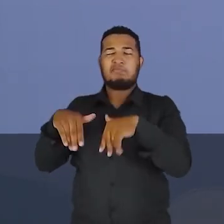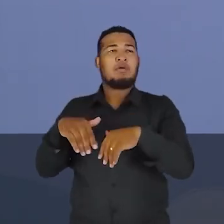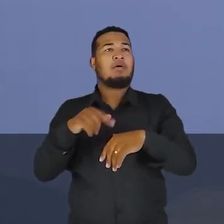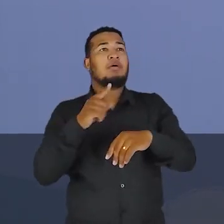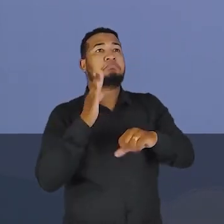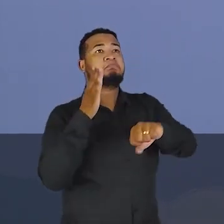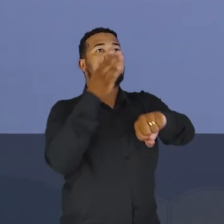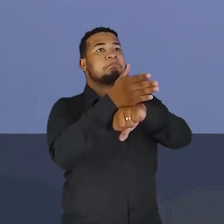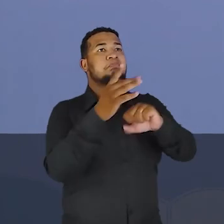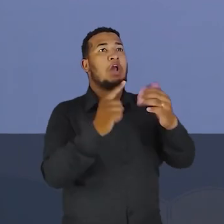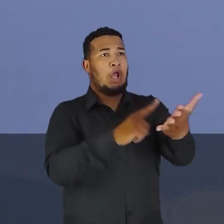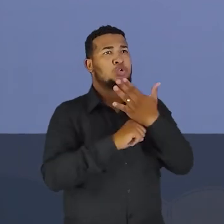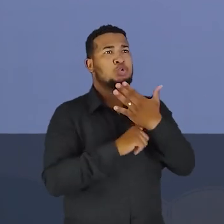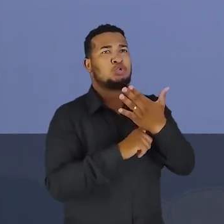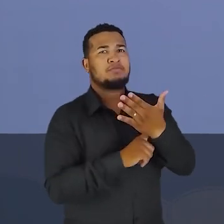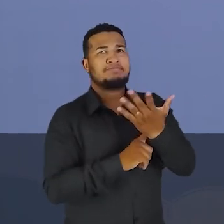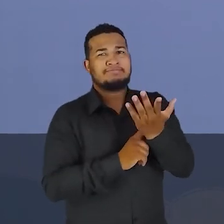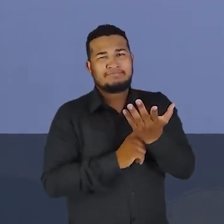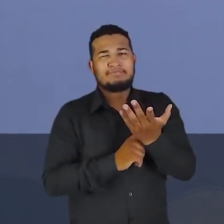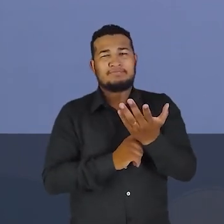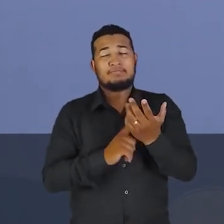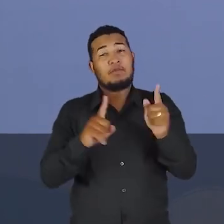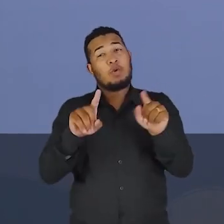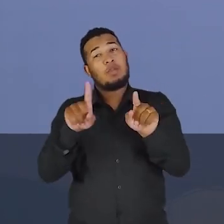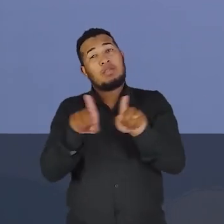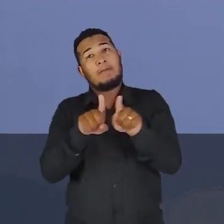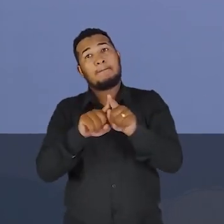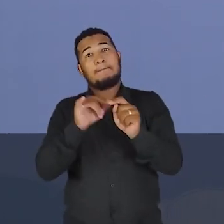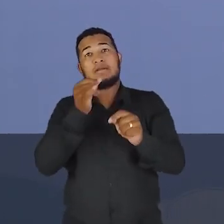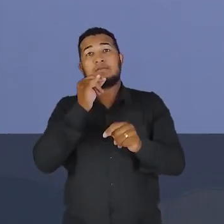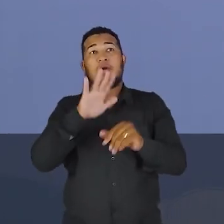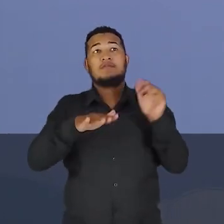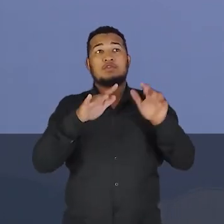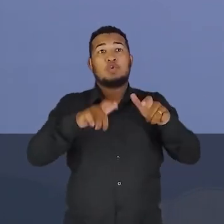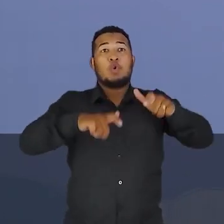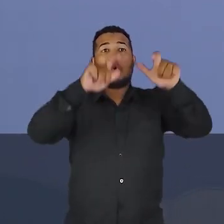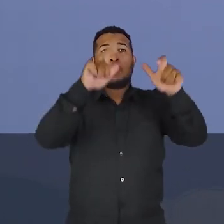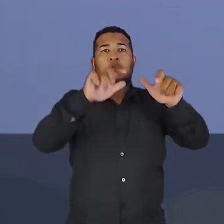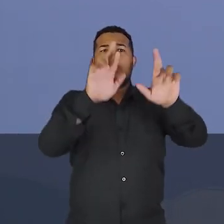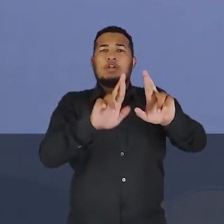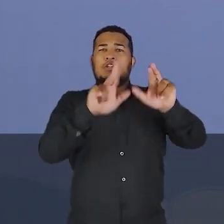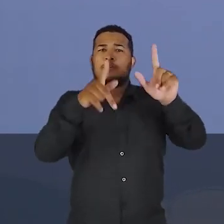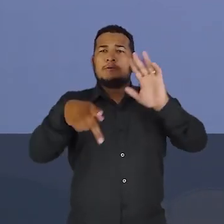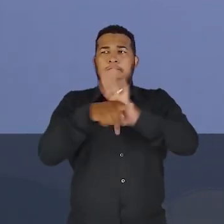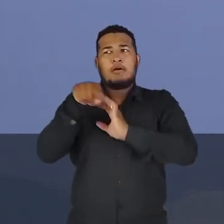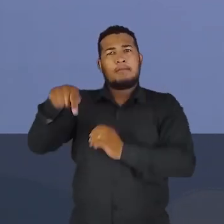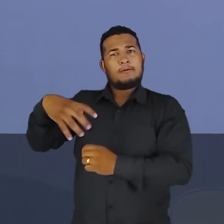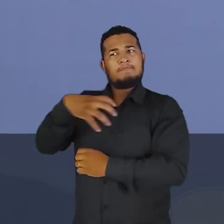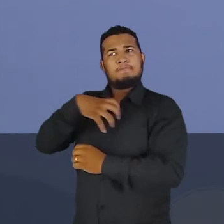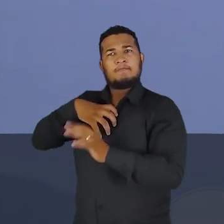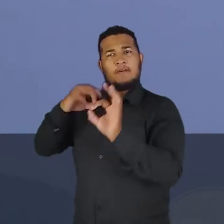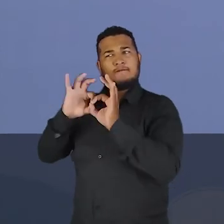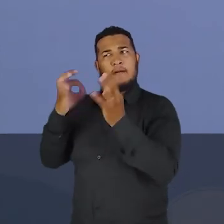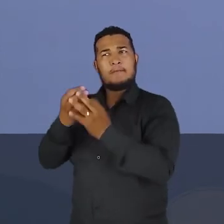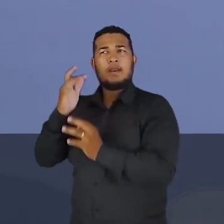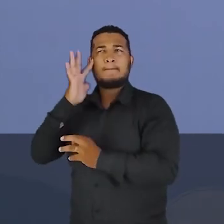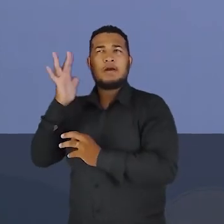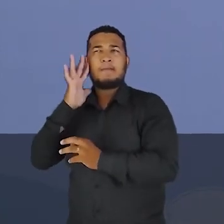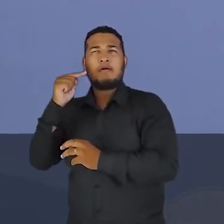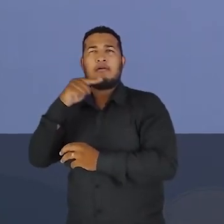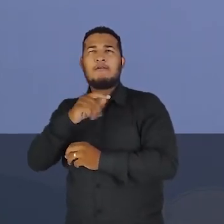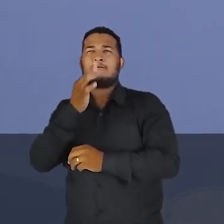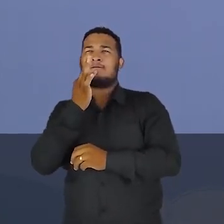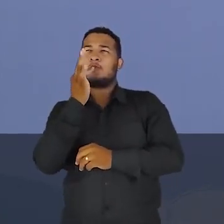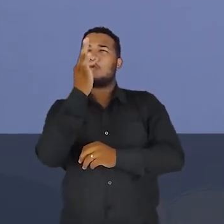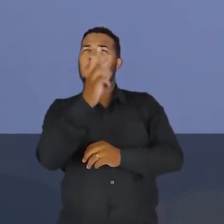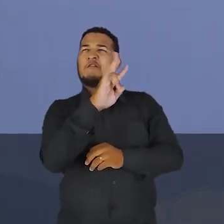família. Ele também pode procurar em lugares diferentes daqueles que a família sonhou para ele,